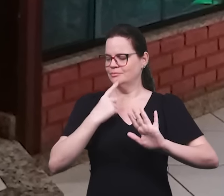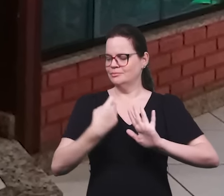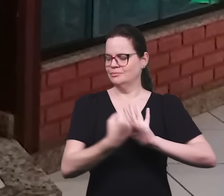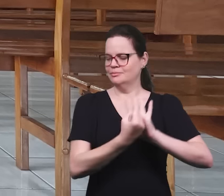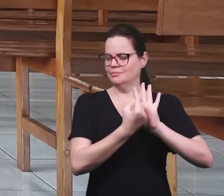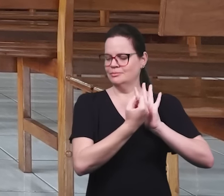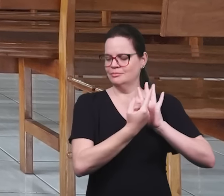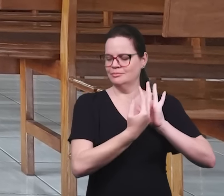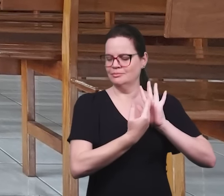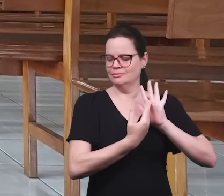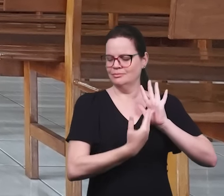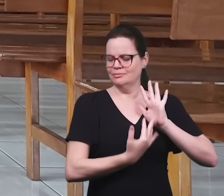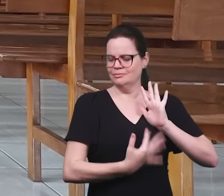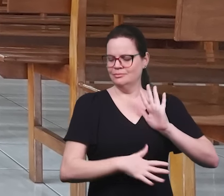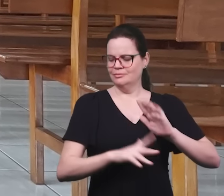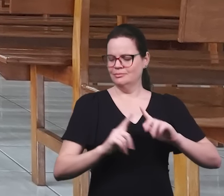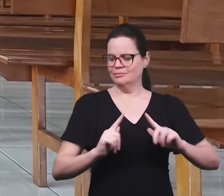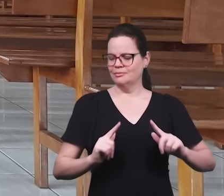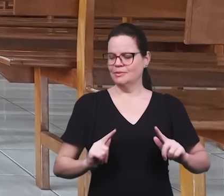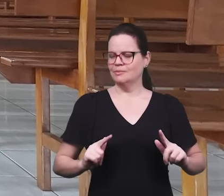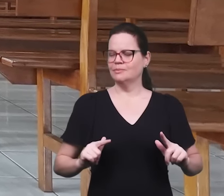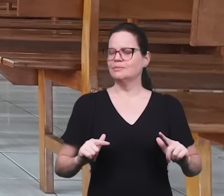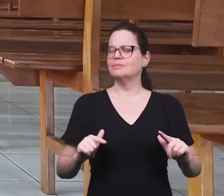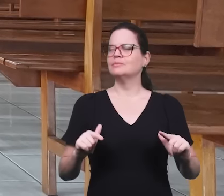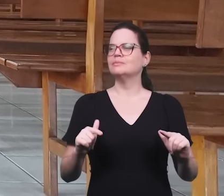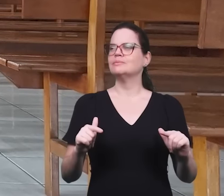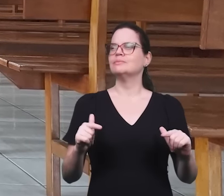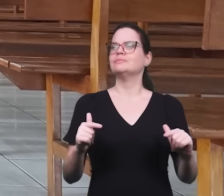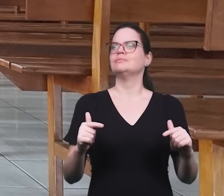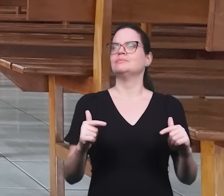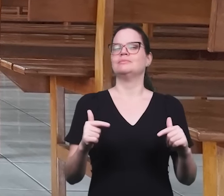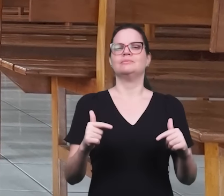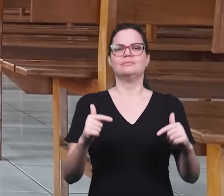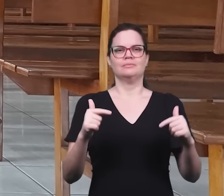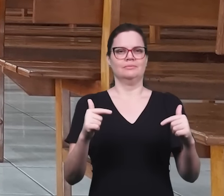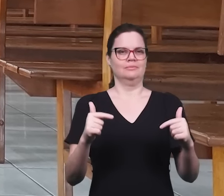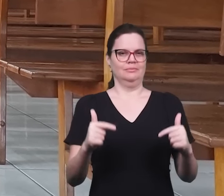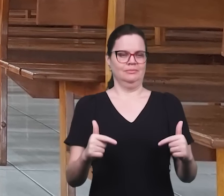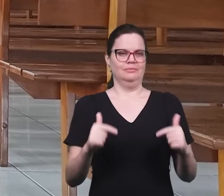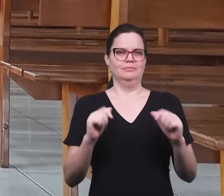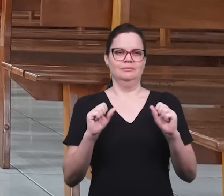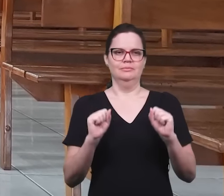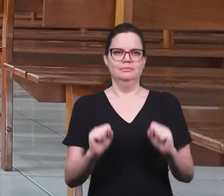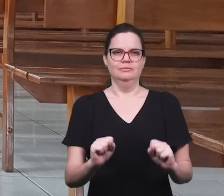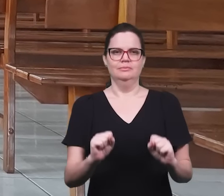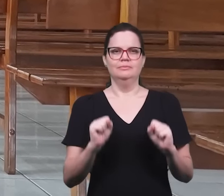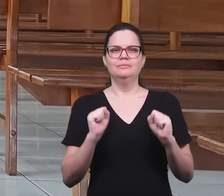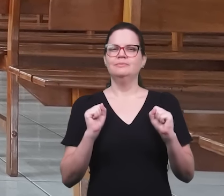Põe teu sangue em mim